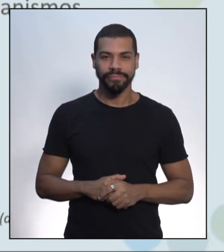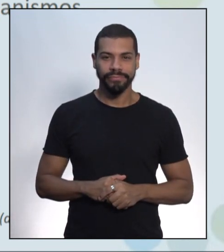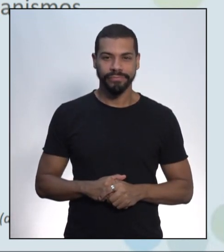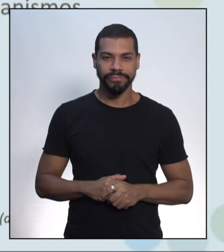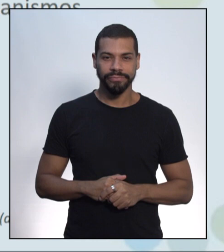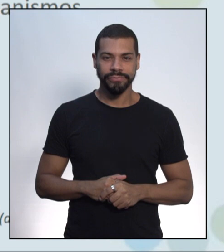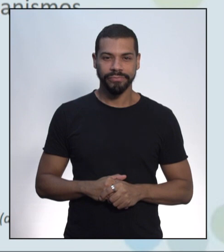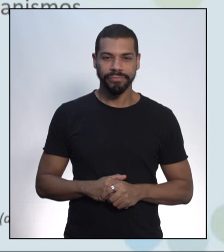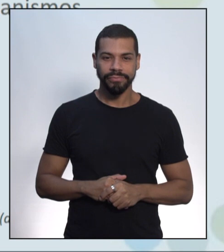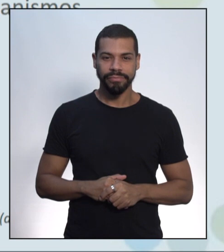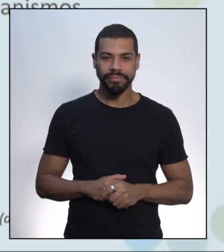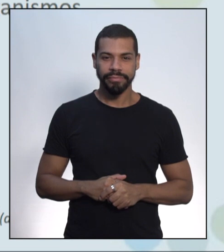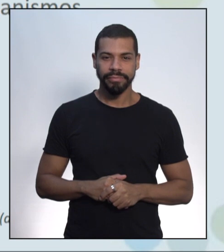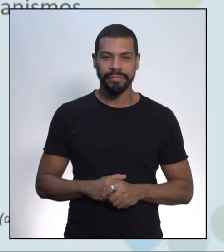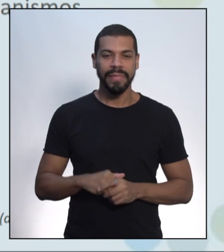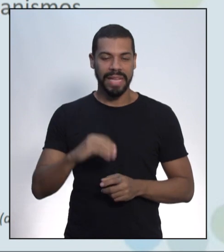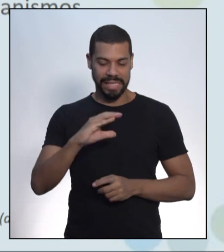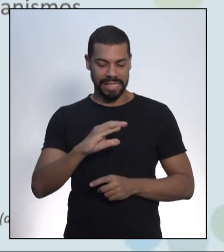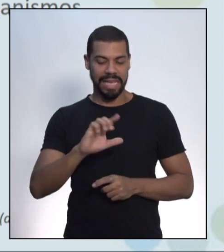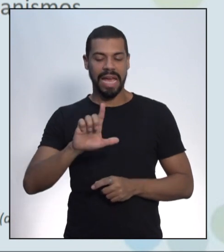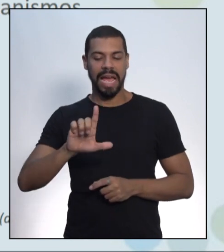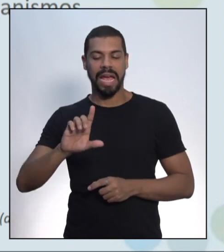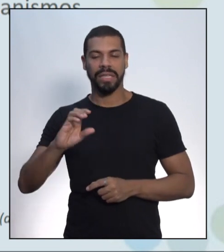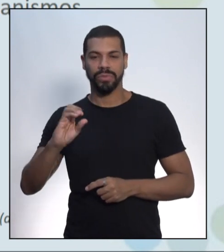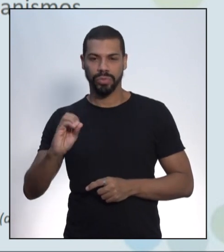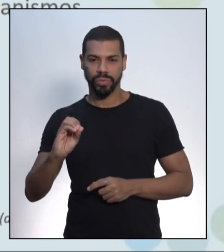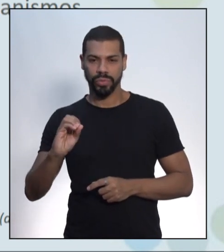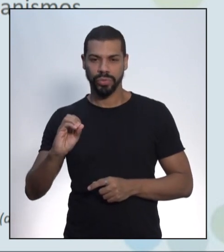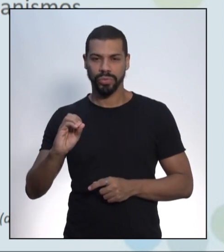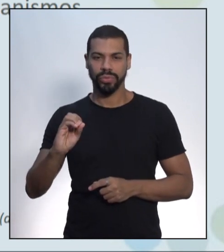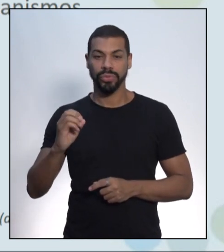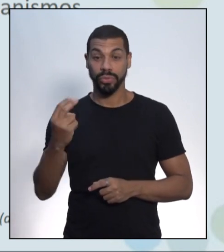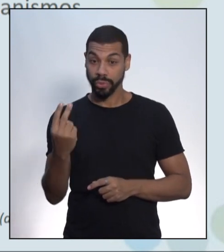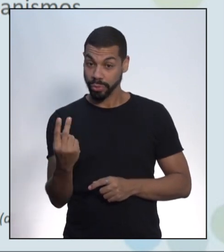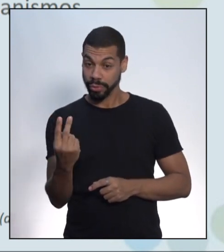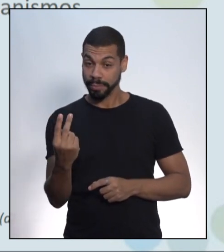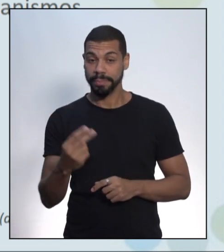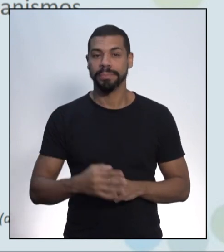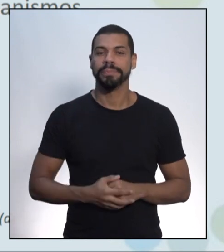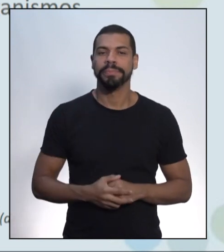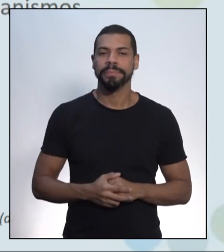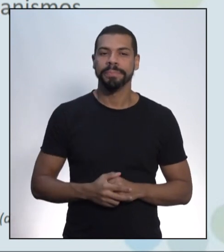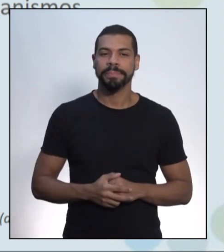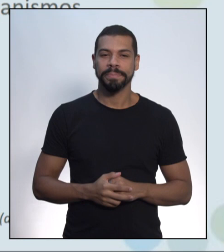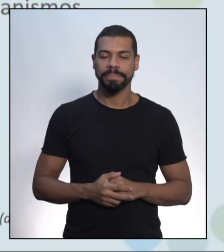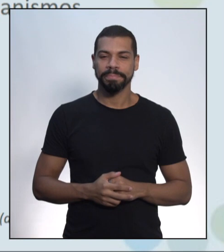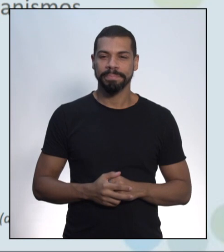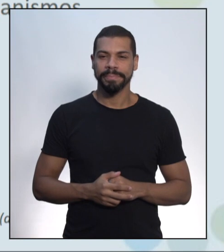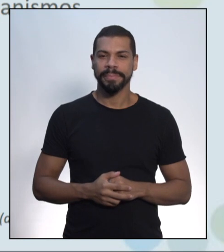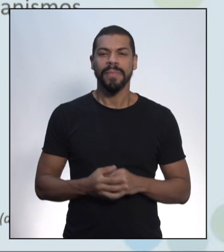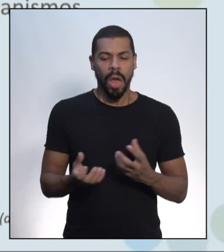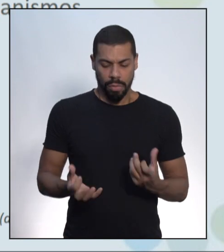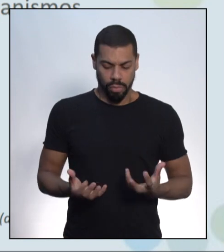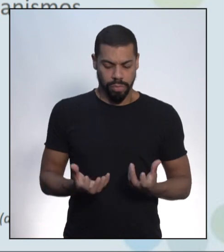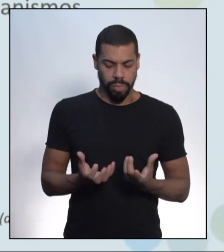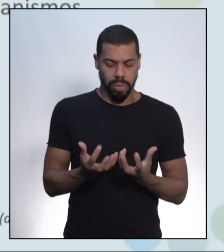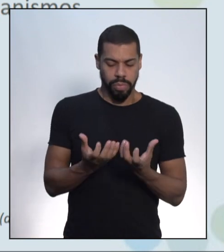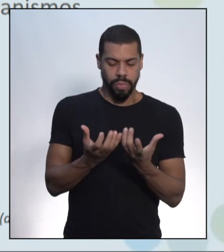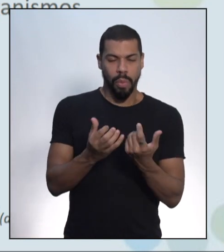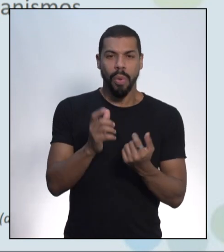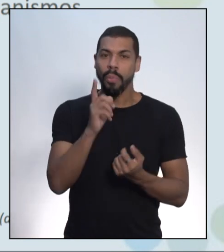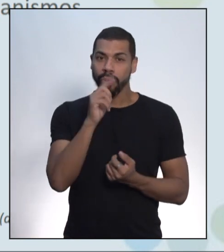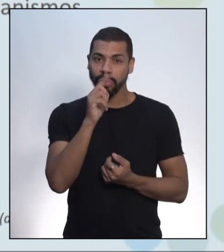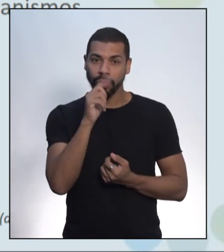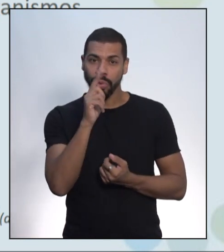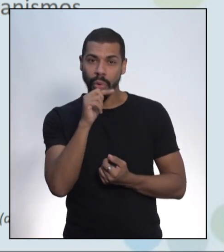Está vendo o gás cloro, né? Cl2, entre parênteses o Gzinho, que é na forma gasosa, borbulhado em água, que vai me dar o